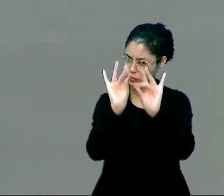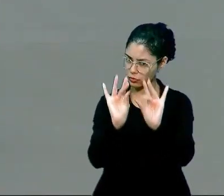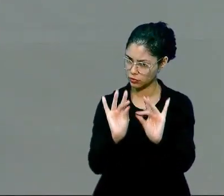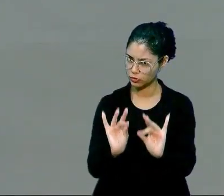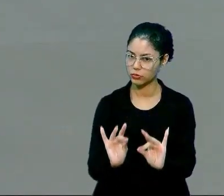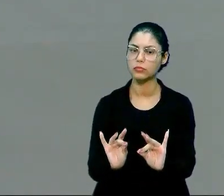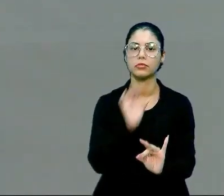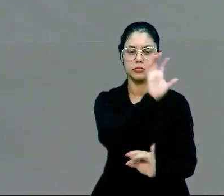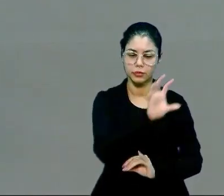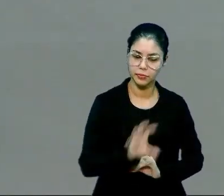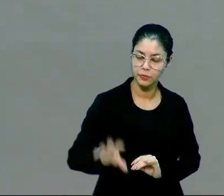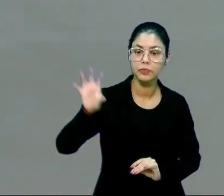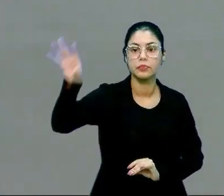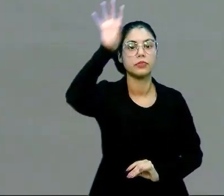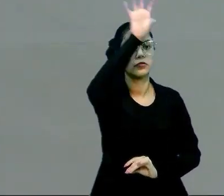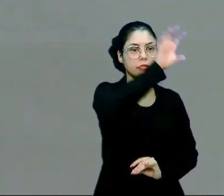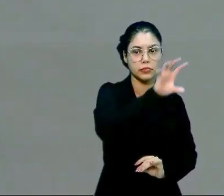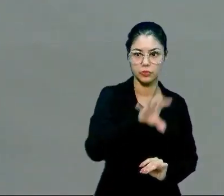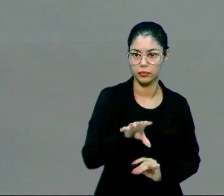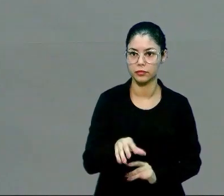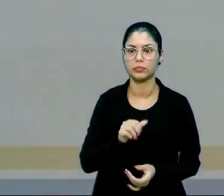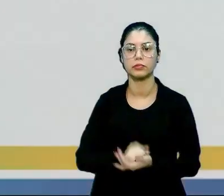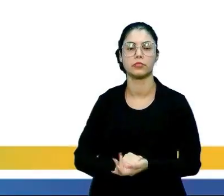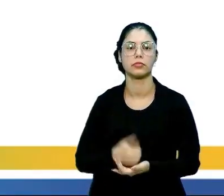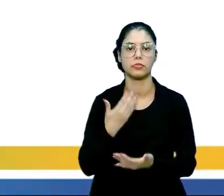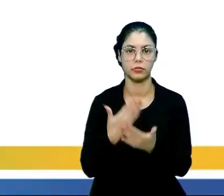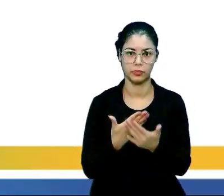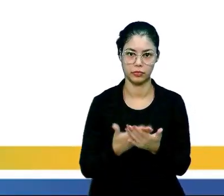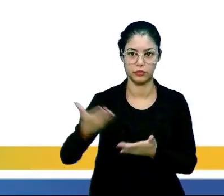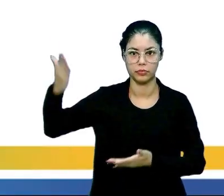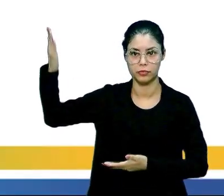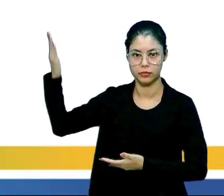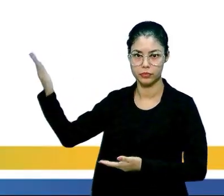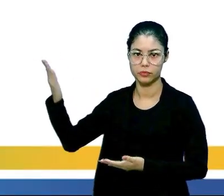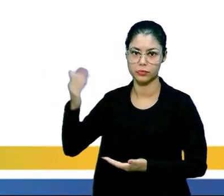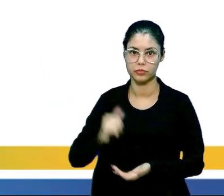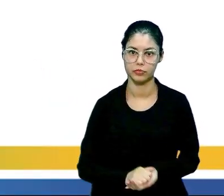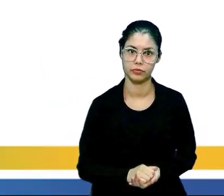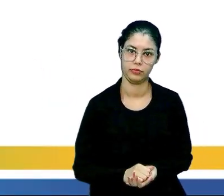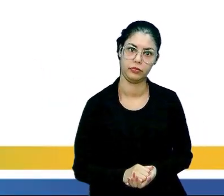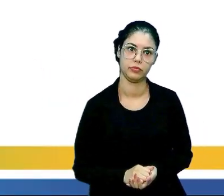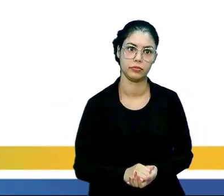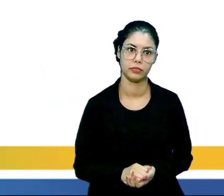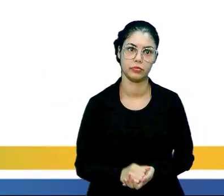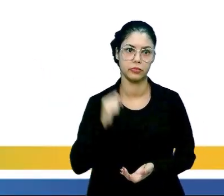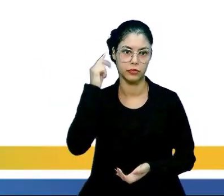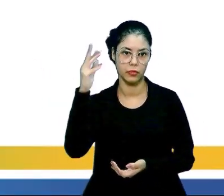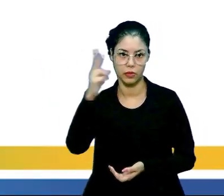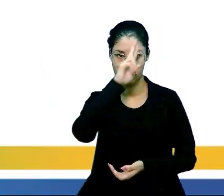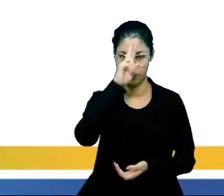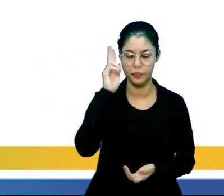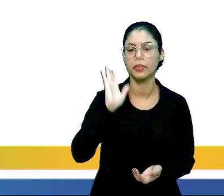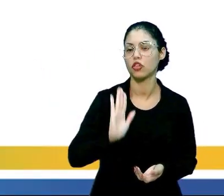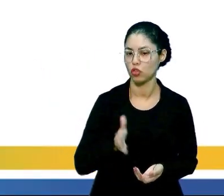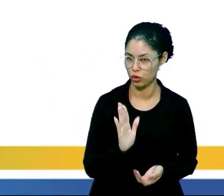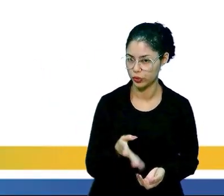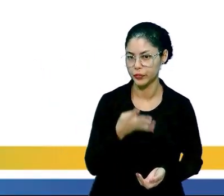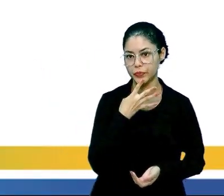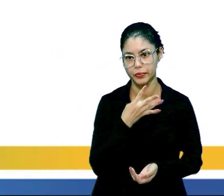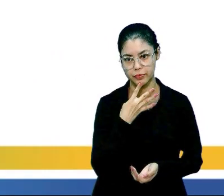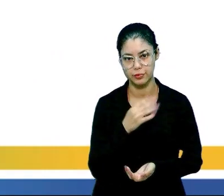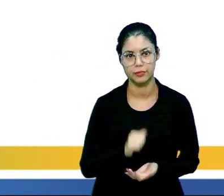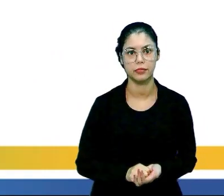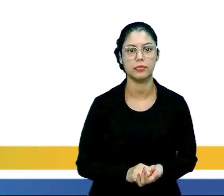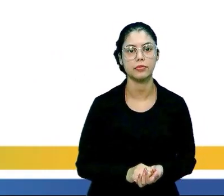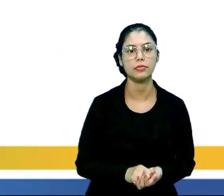todos os tipos de introdução que nós já estudamos. E aí nós temos aqui as por alusões históricas, que vocês já estão